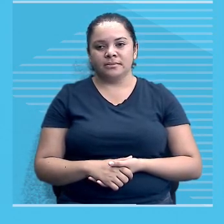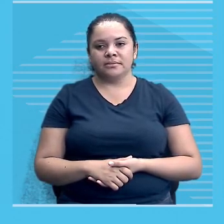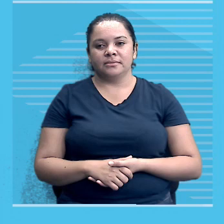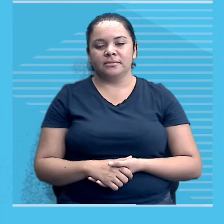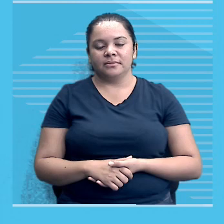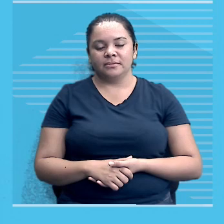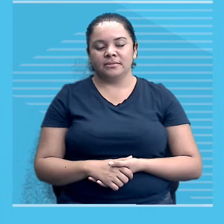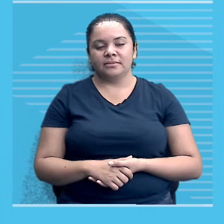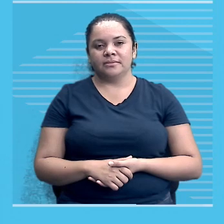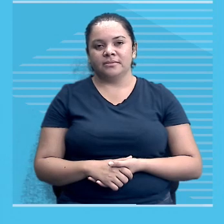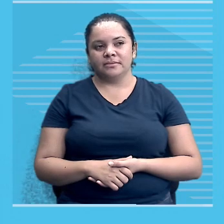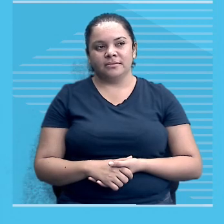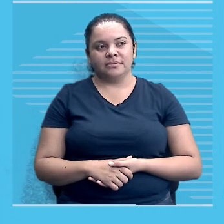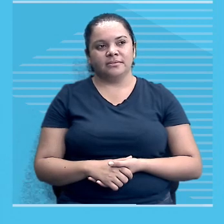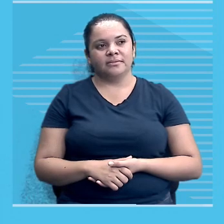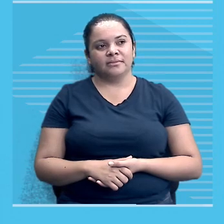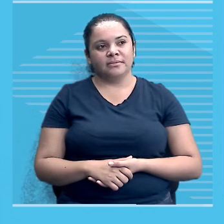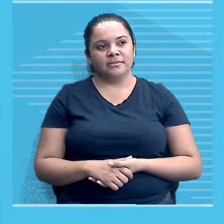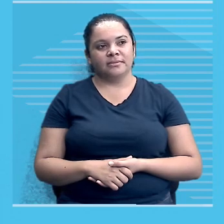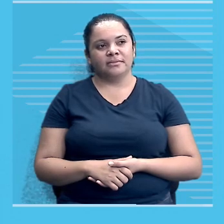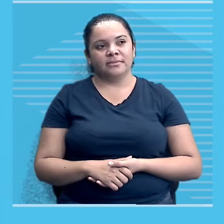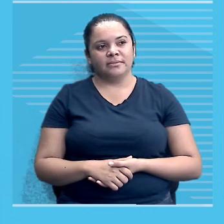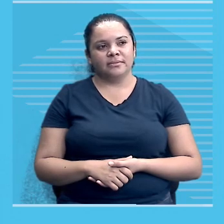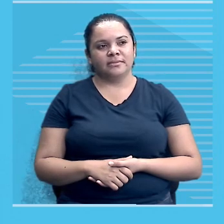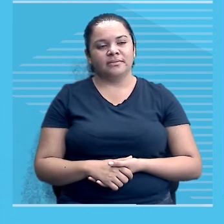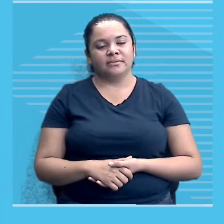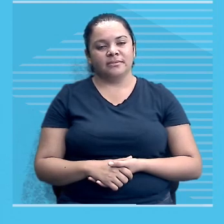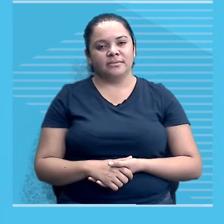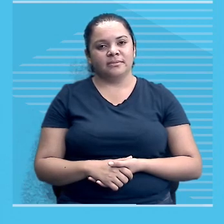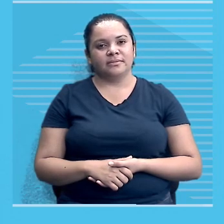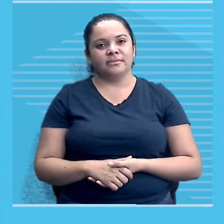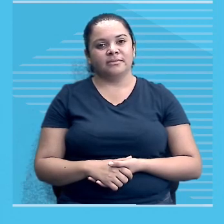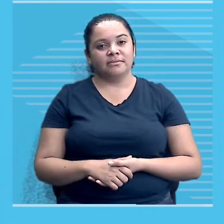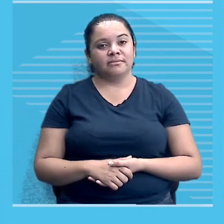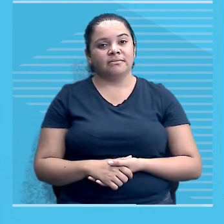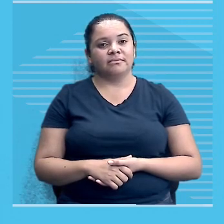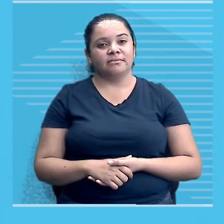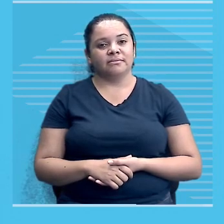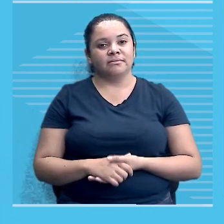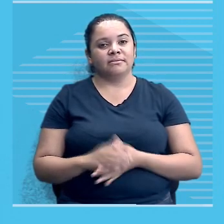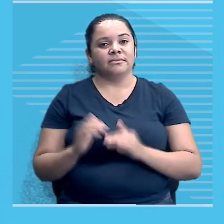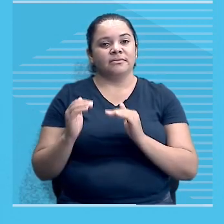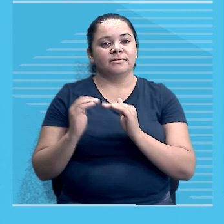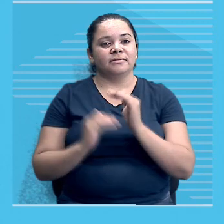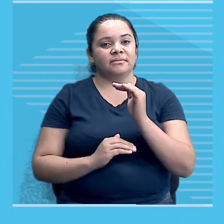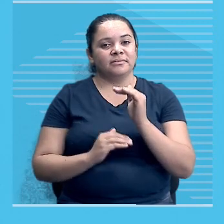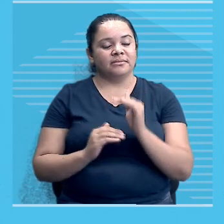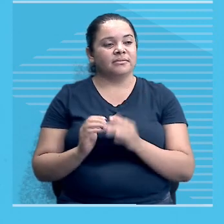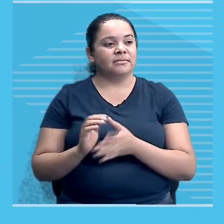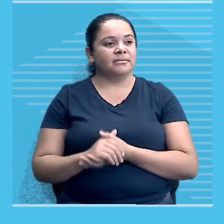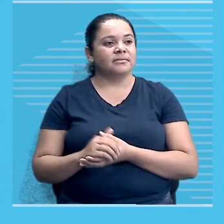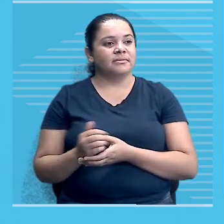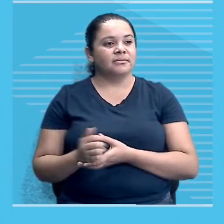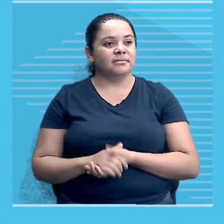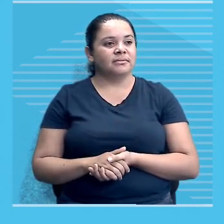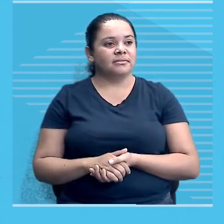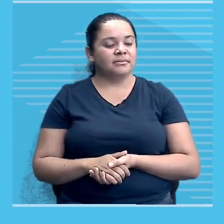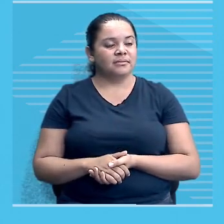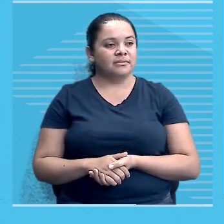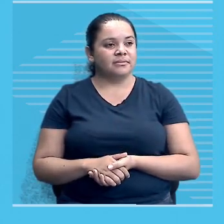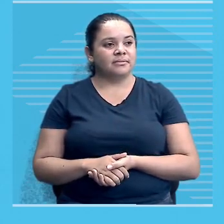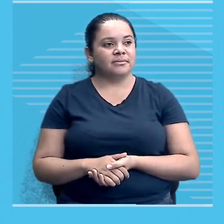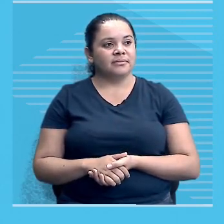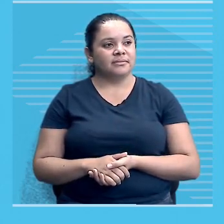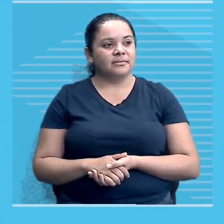dinheiro né Isso aí é menor do que um isso aí é menor do que 1 é menor